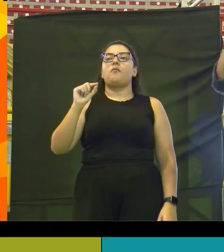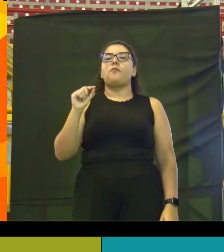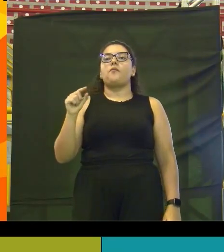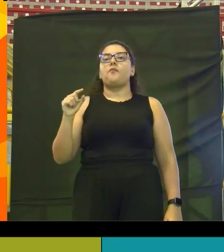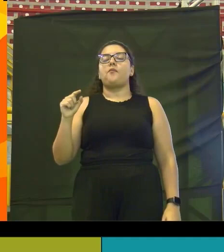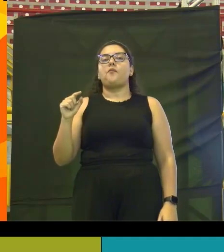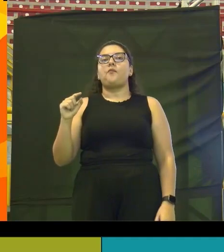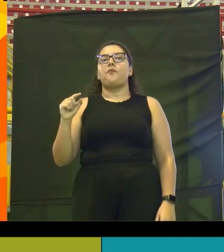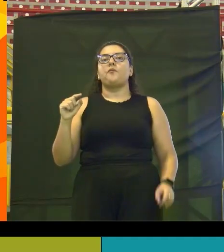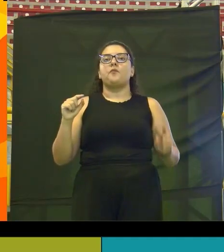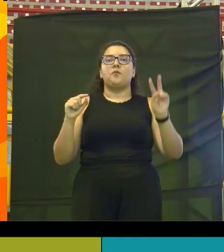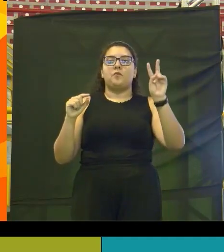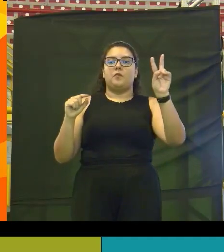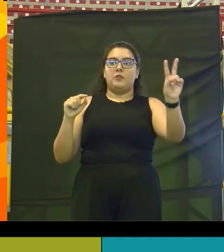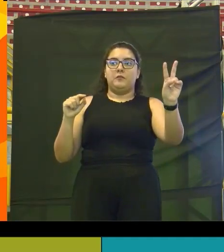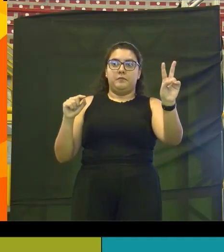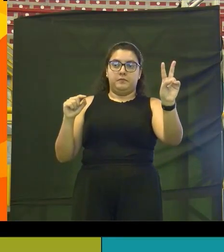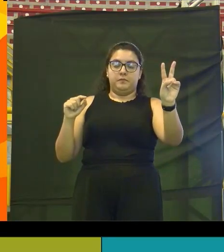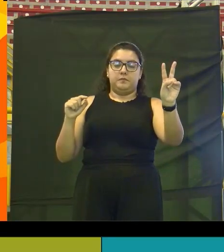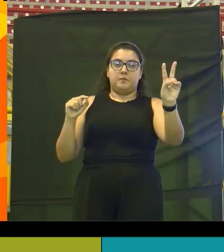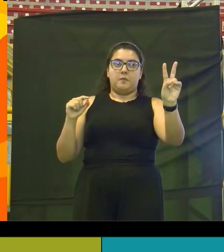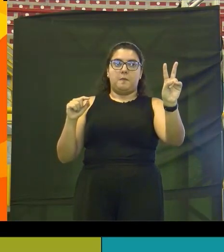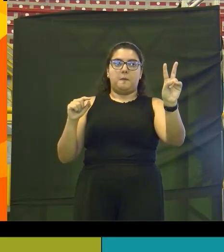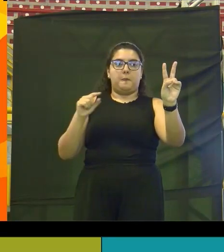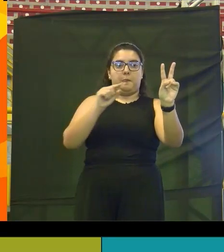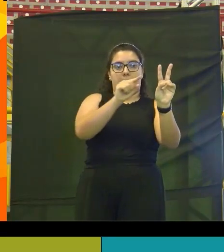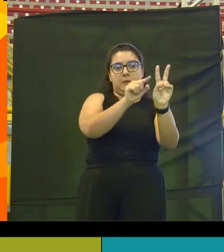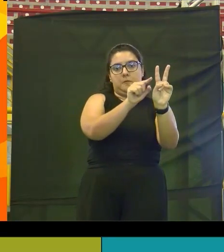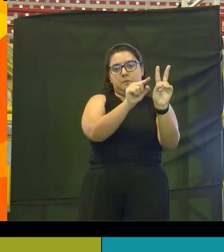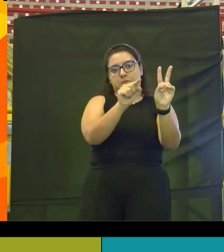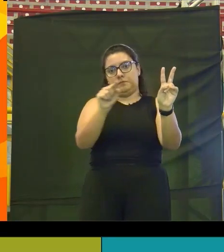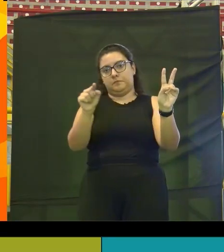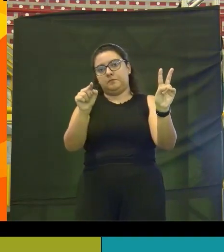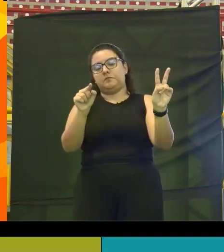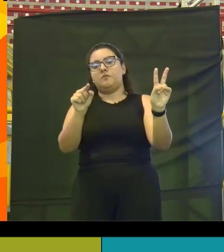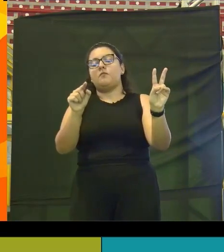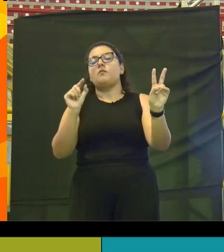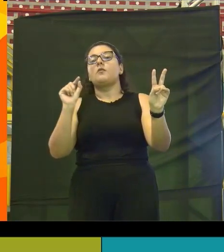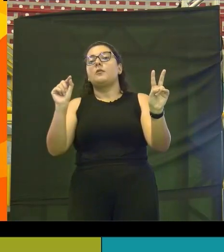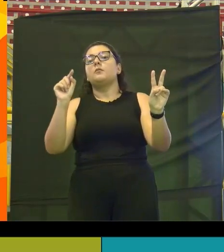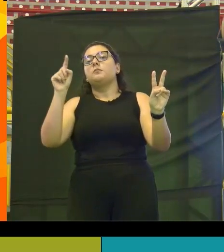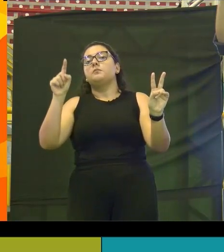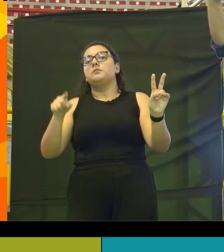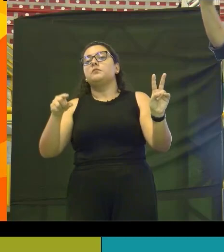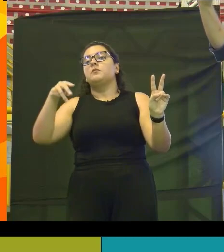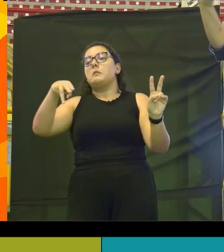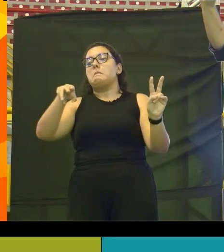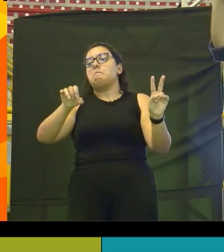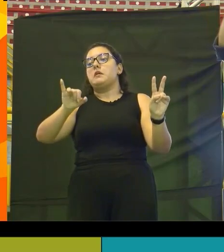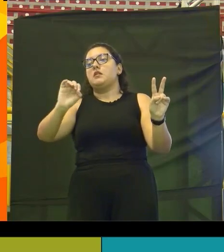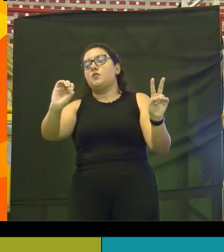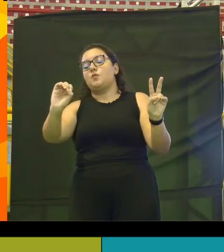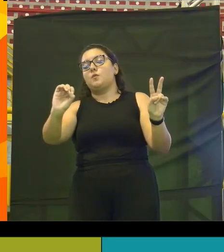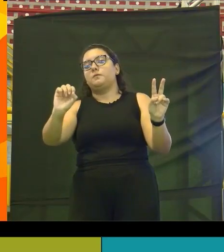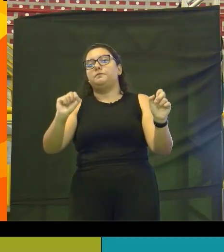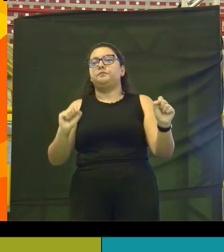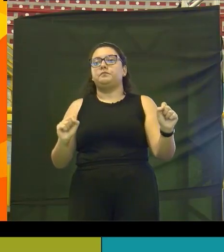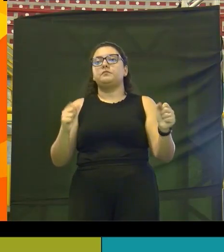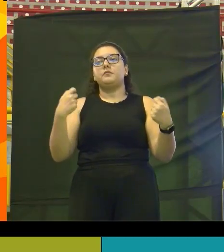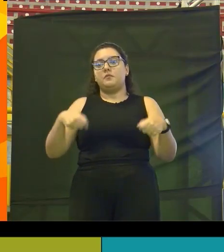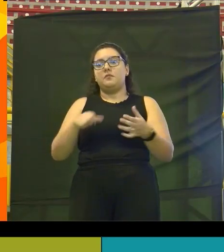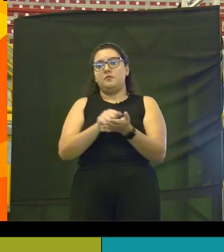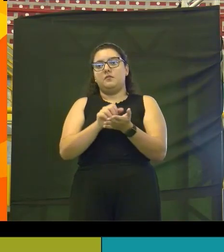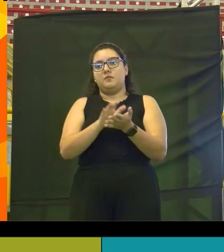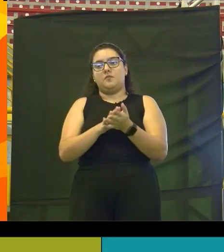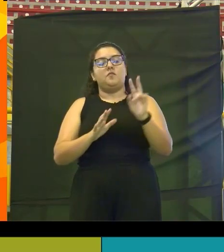ó. V. Aí coloca uma seta escrevendo meio. O que eu quero dizer